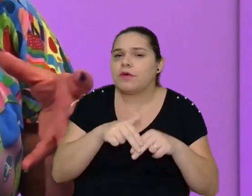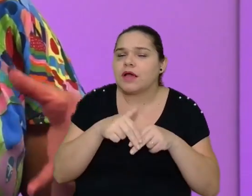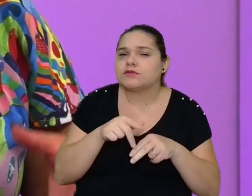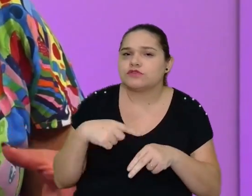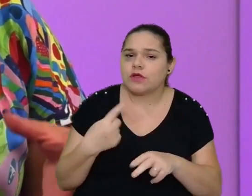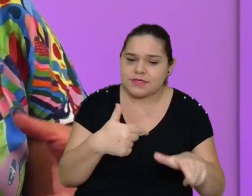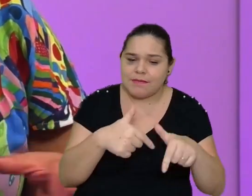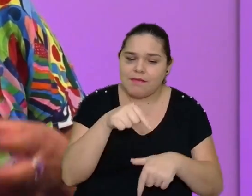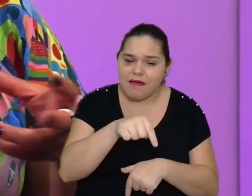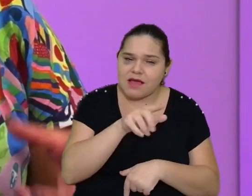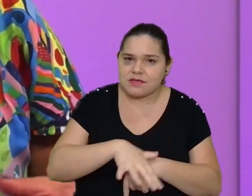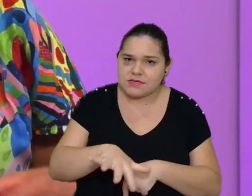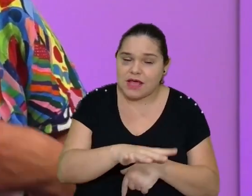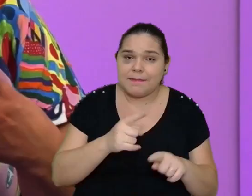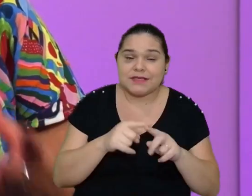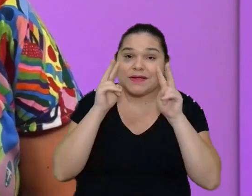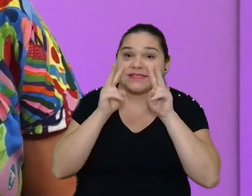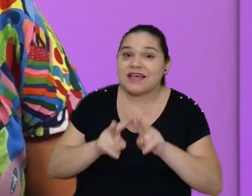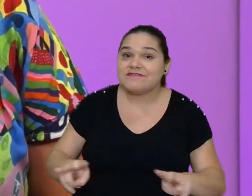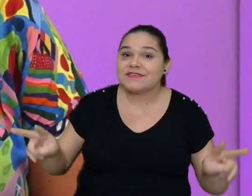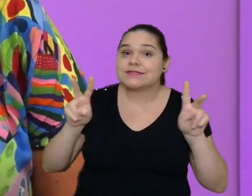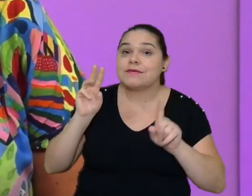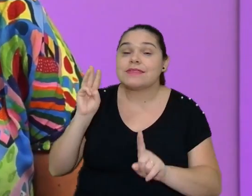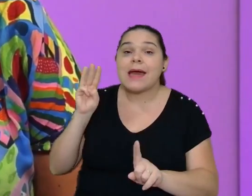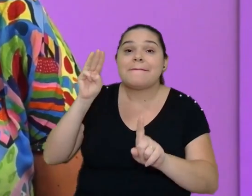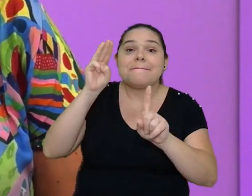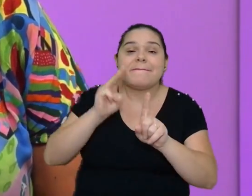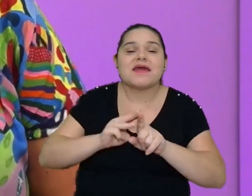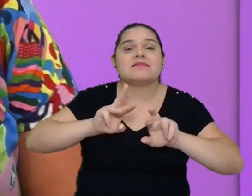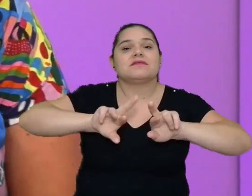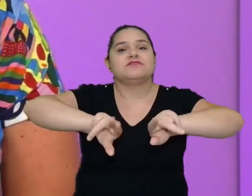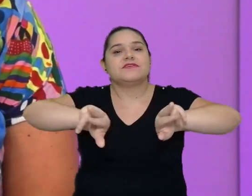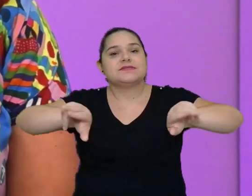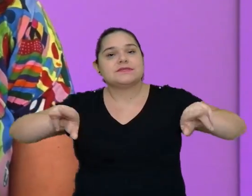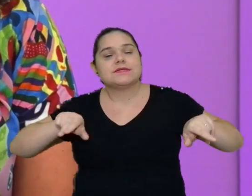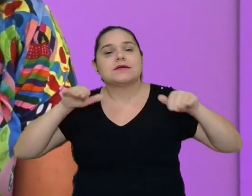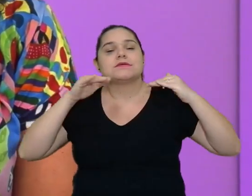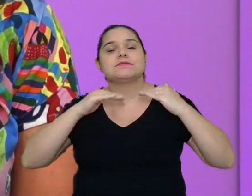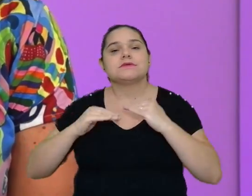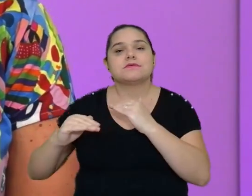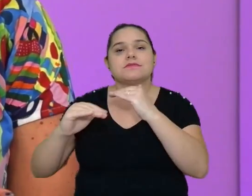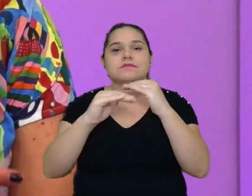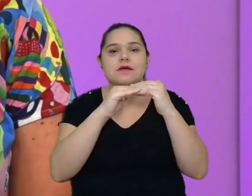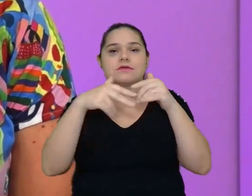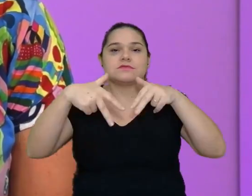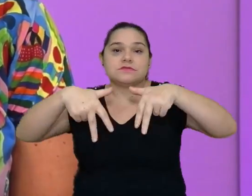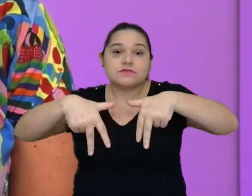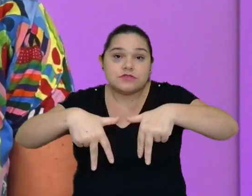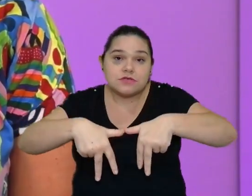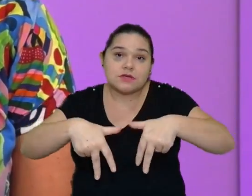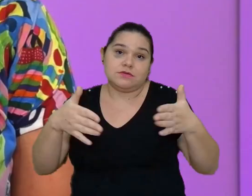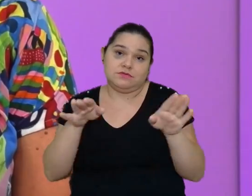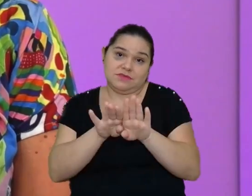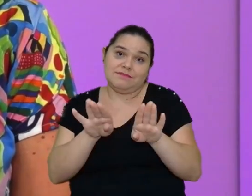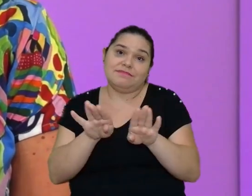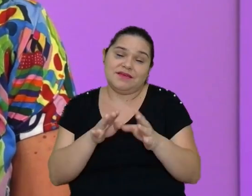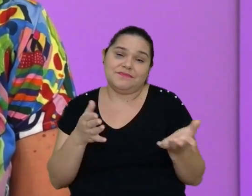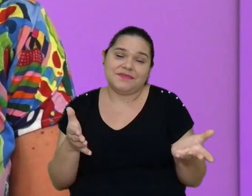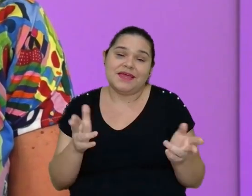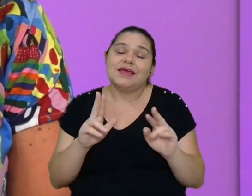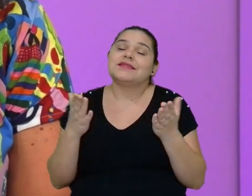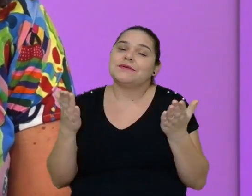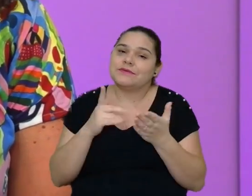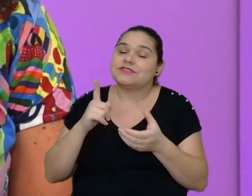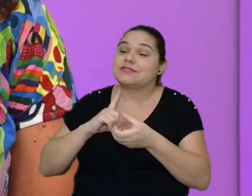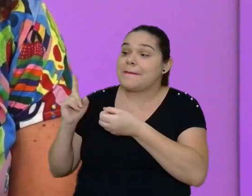pelo olhar da Merck de diversidade e trabalho com equidade de gênero. Então, hoje, a gente tem parceria com clínicas pelo